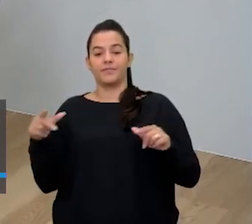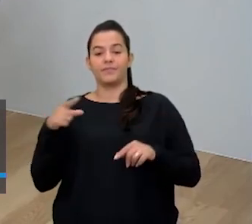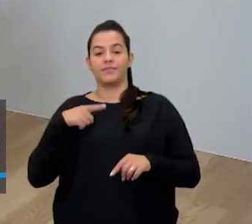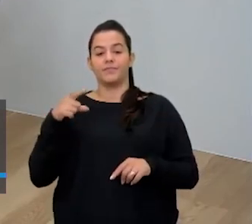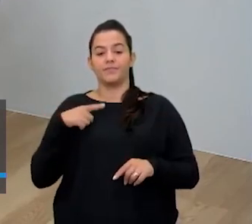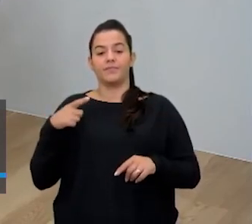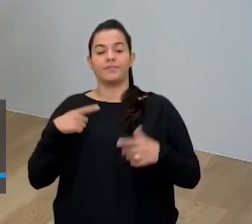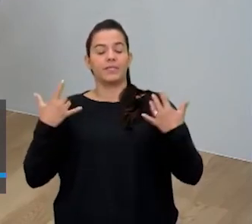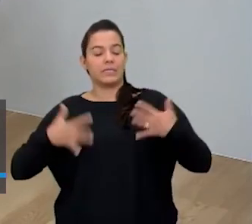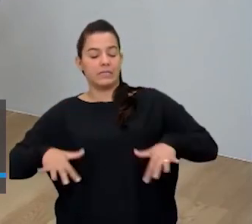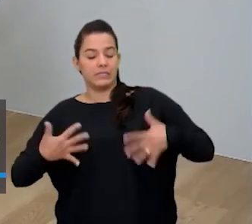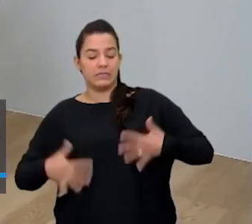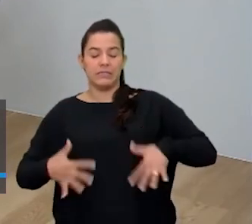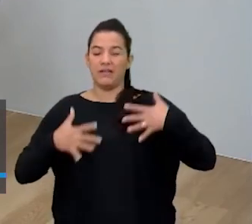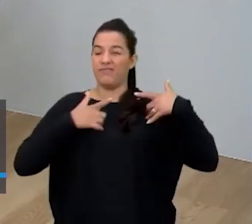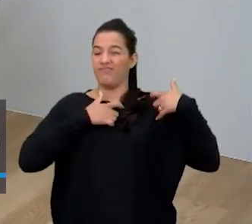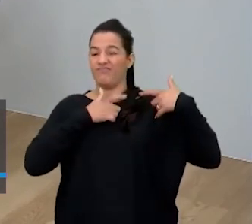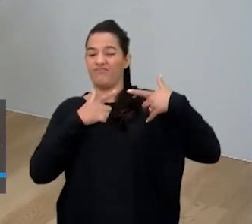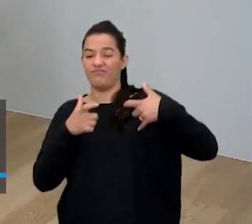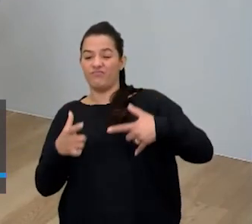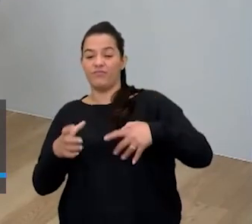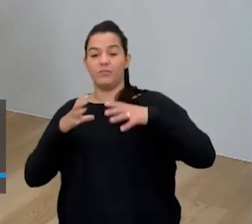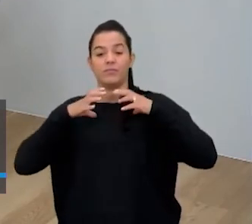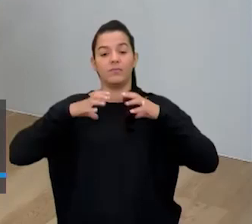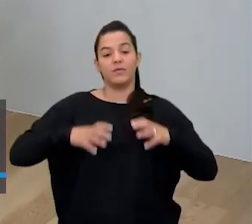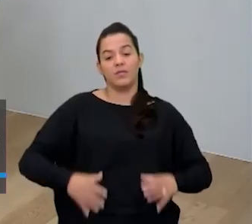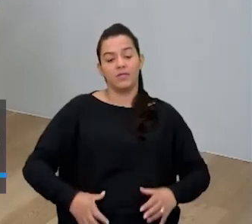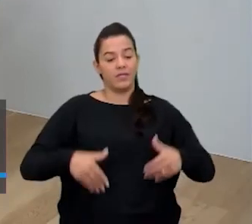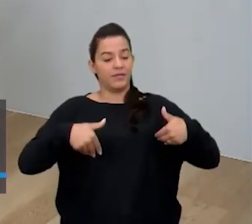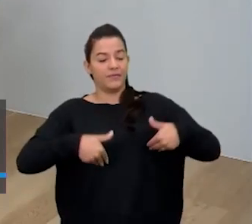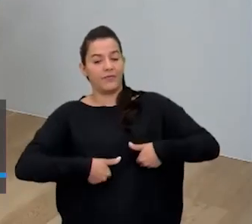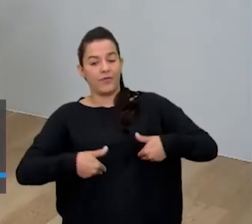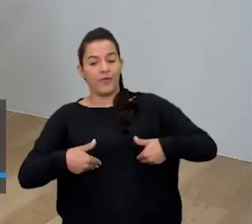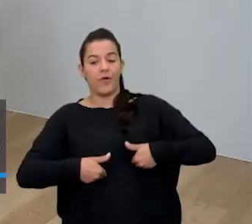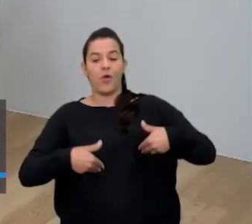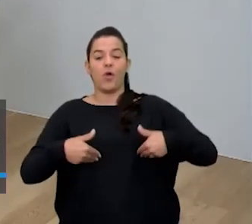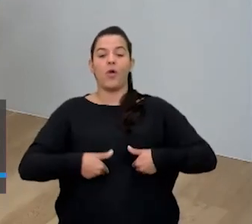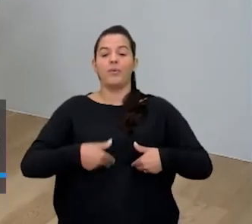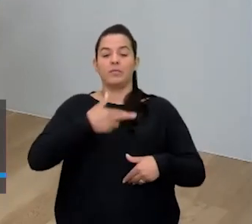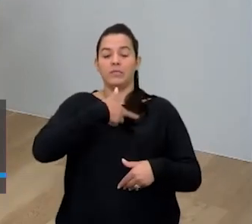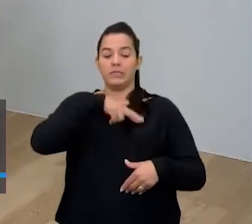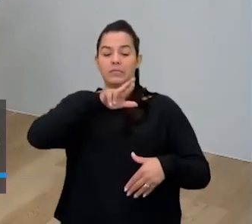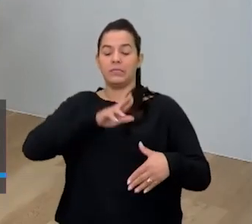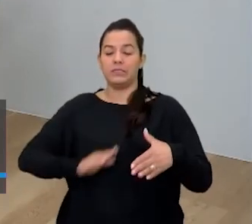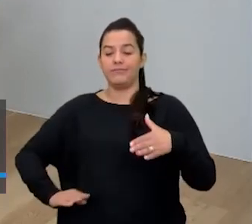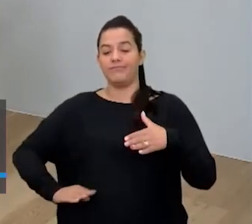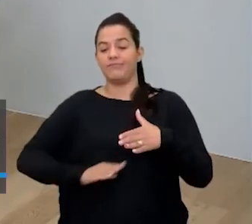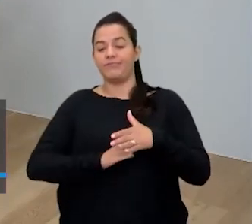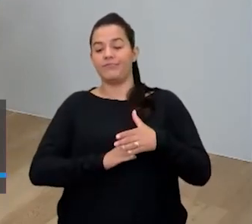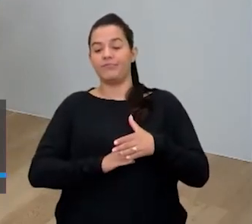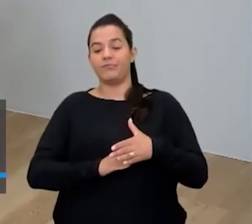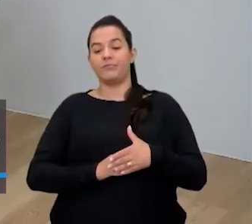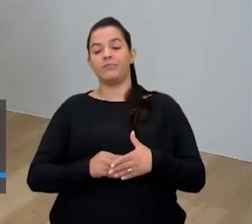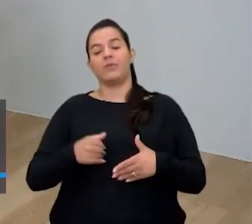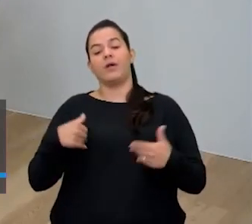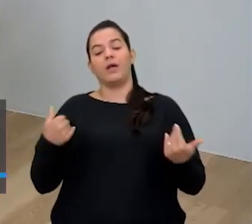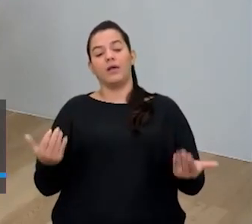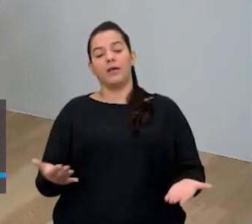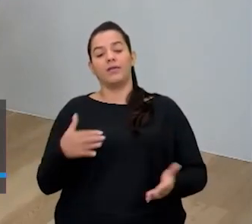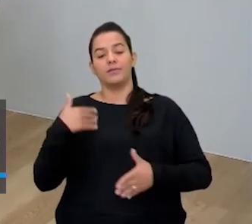por desespero, guerra civil, fome, intolerância religiosa e chega à